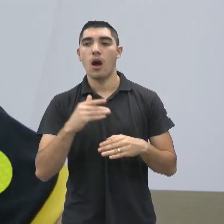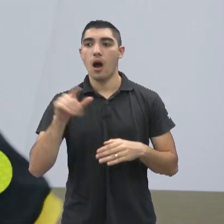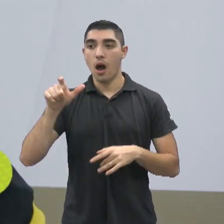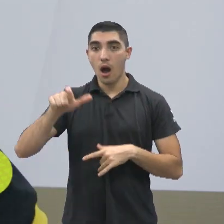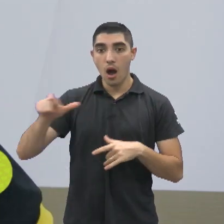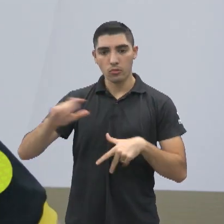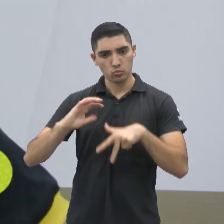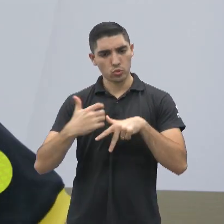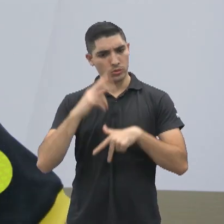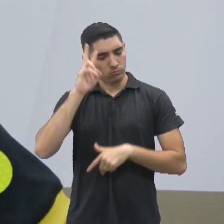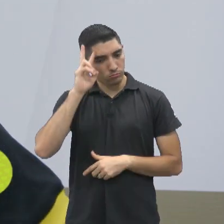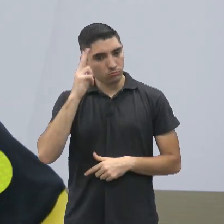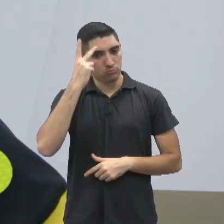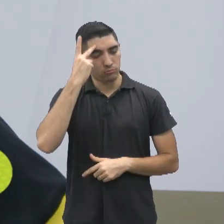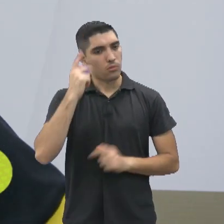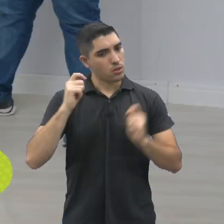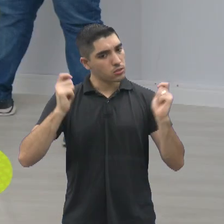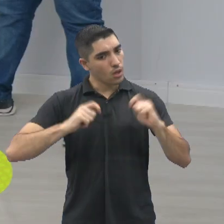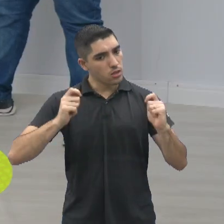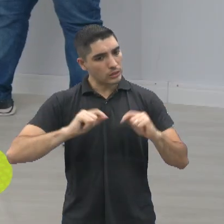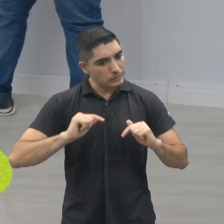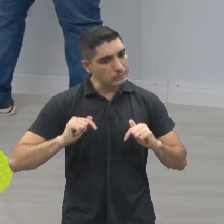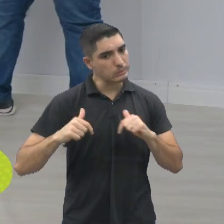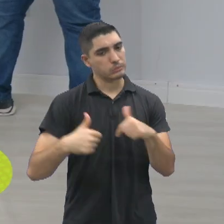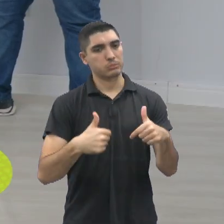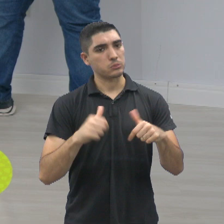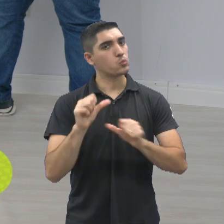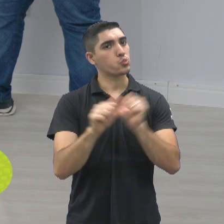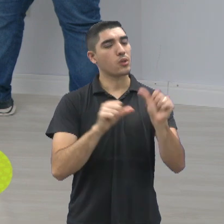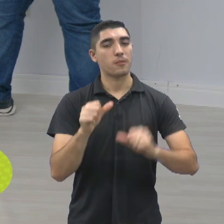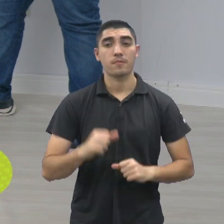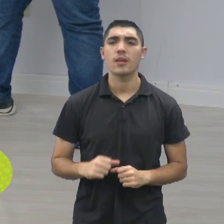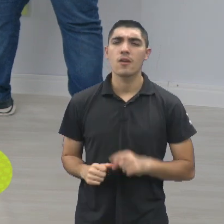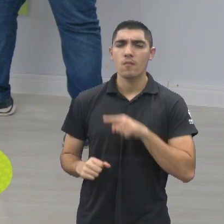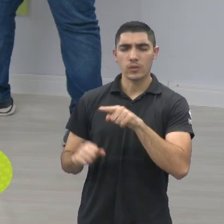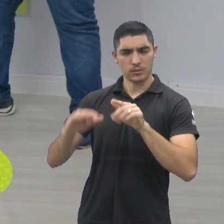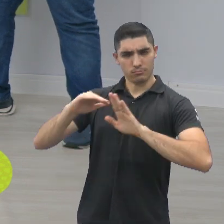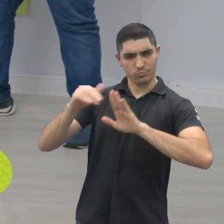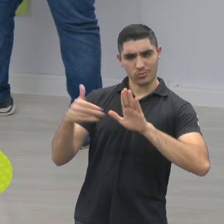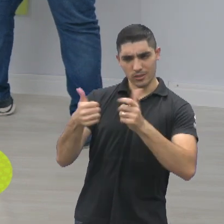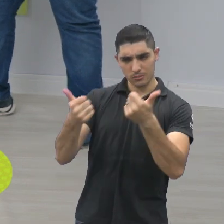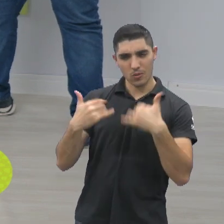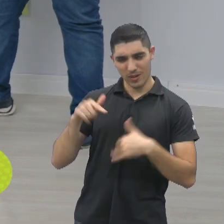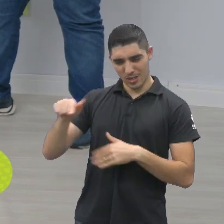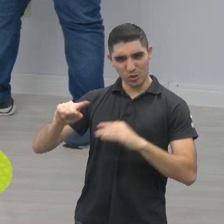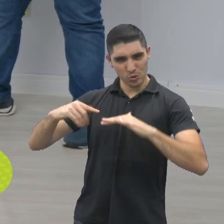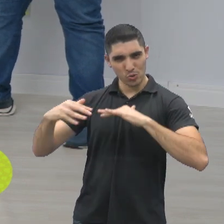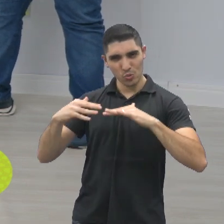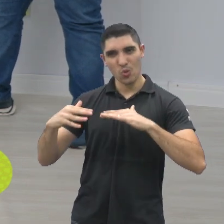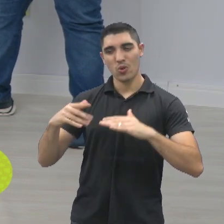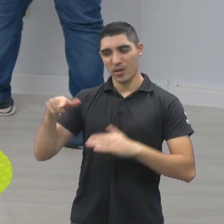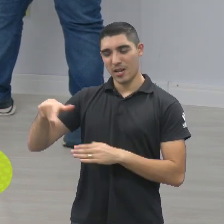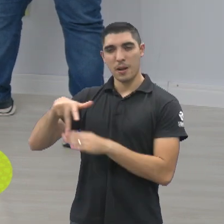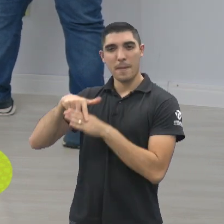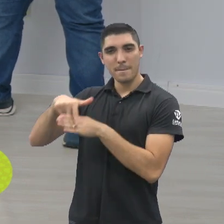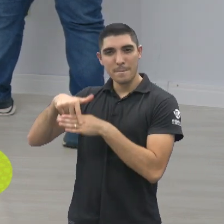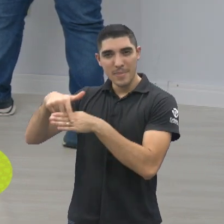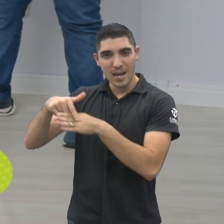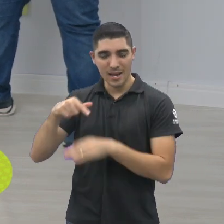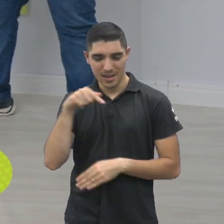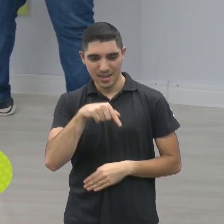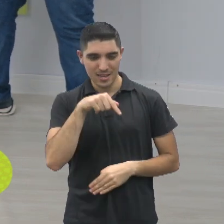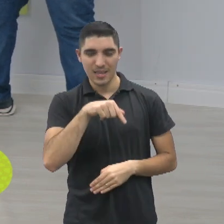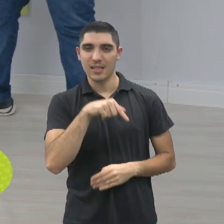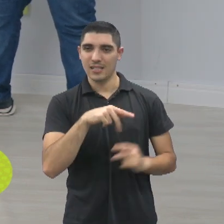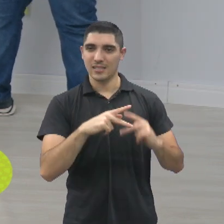viram que poderiam fazer alguma coisa diferente. Uma curiosidade, você contou em off aqui, nesse jogo contra o Barretos, você não tinha volante no time, né? Justamente um time que não podia